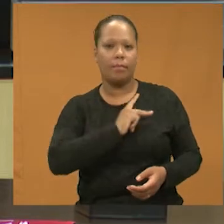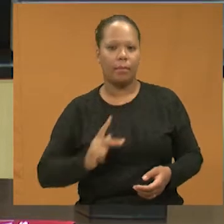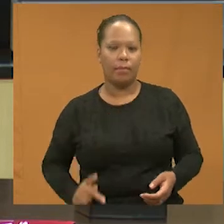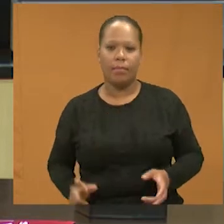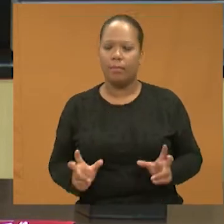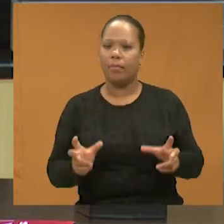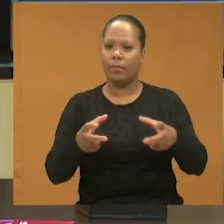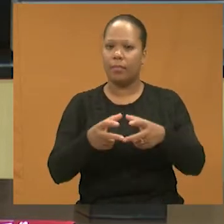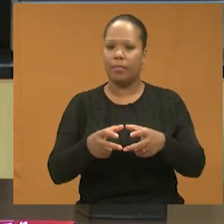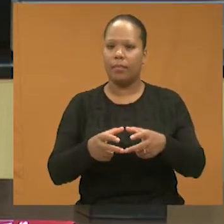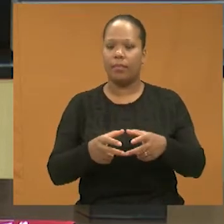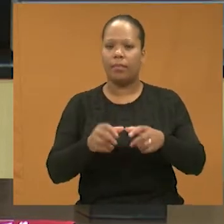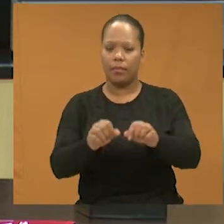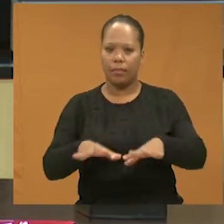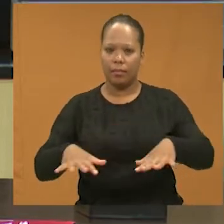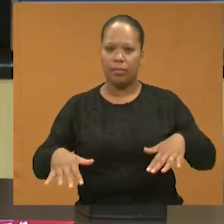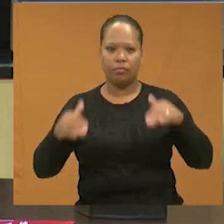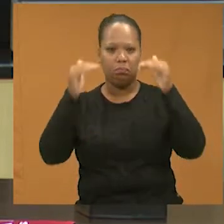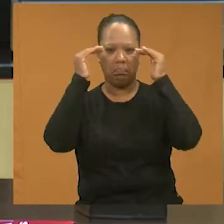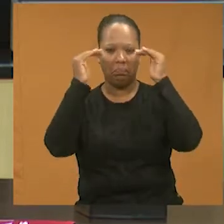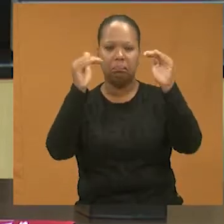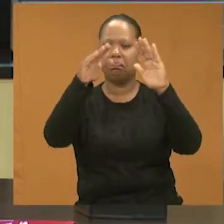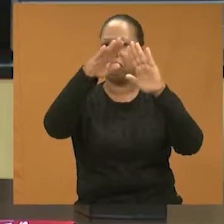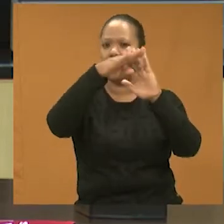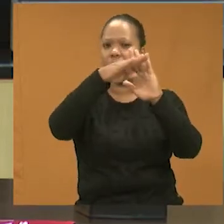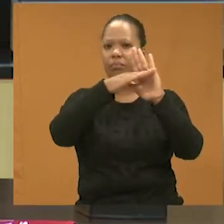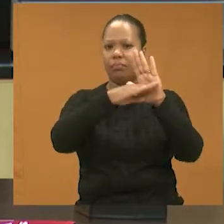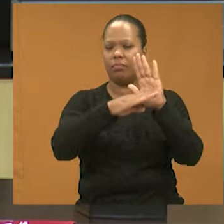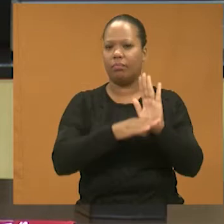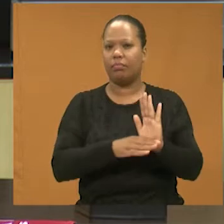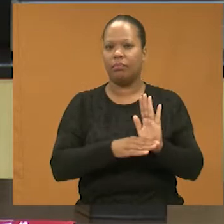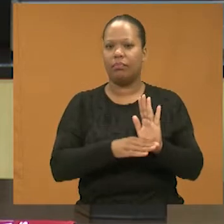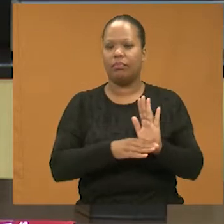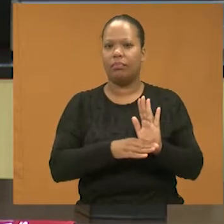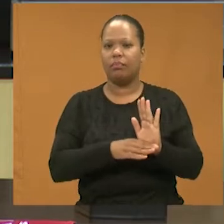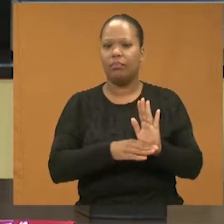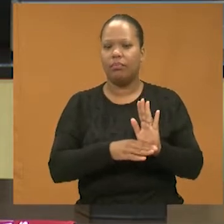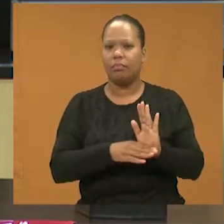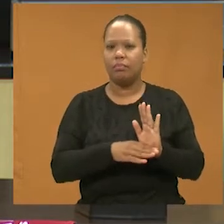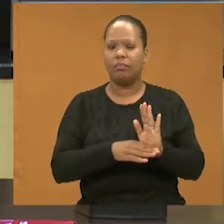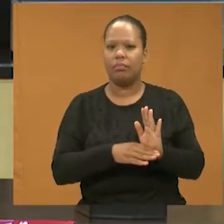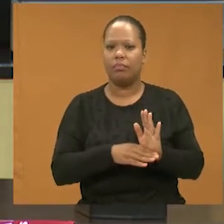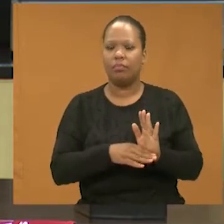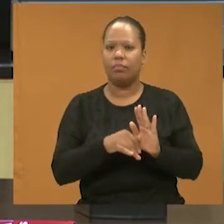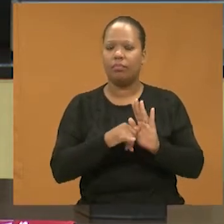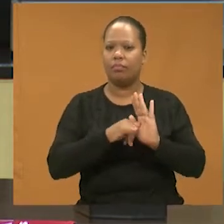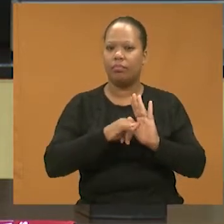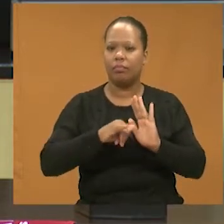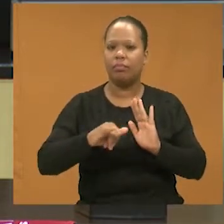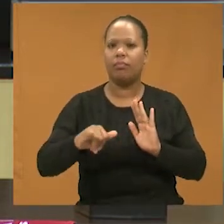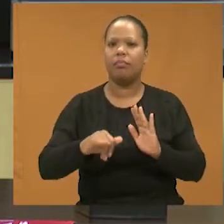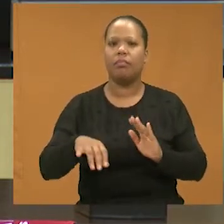casa, ouvido e aprovado pela Igreja Plenário, cumpridas as formalidades regimentais, seja oficiado a